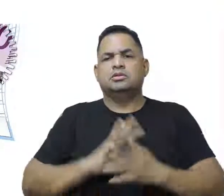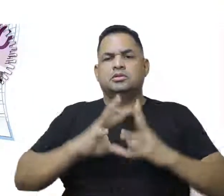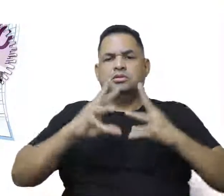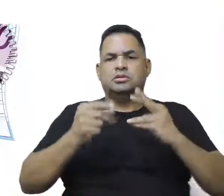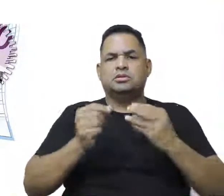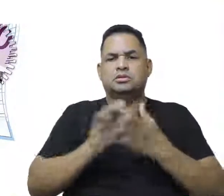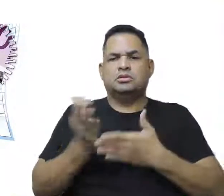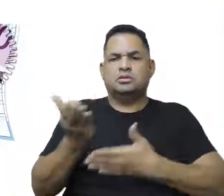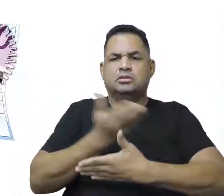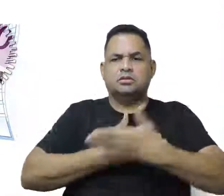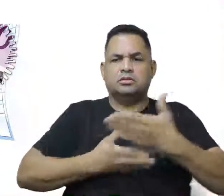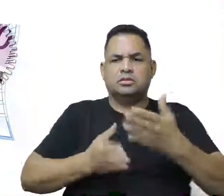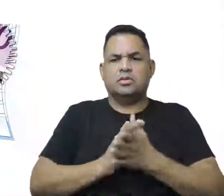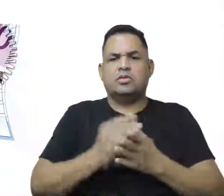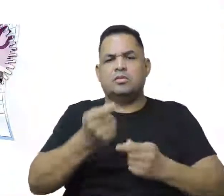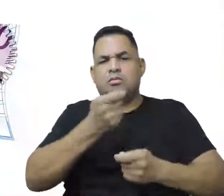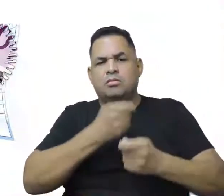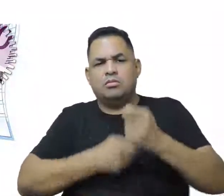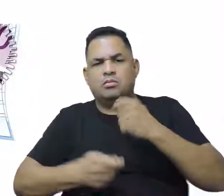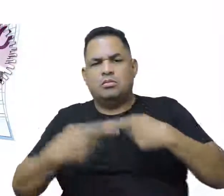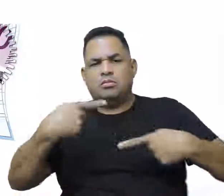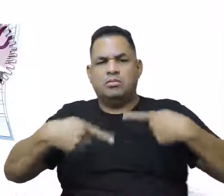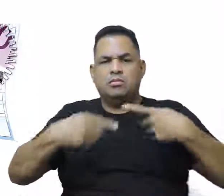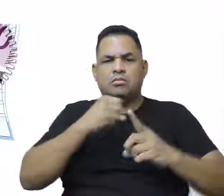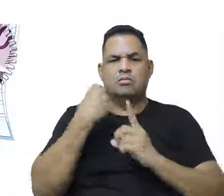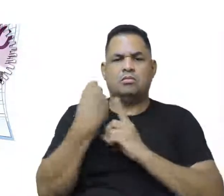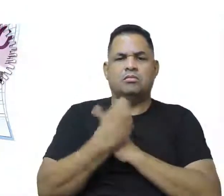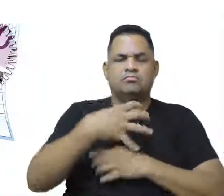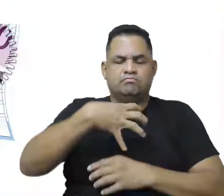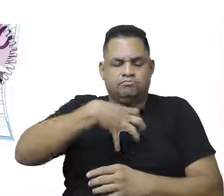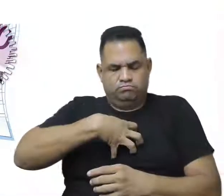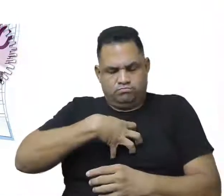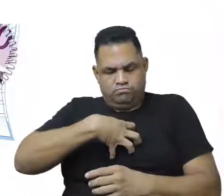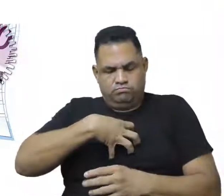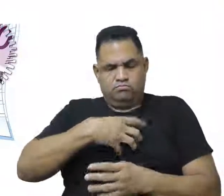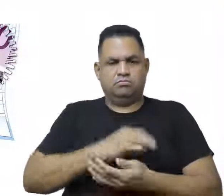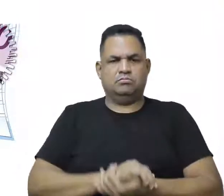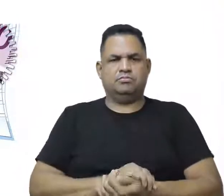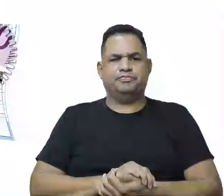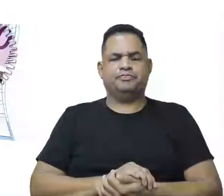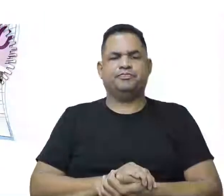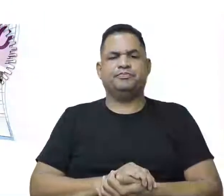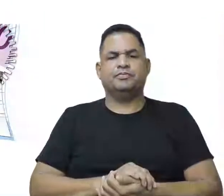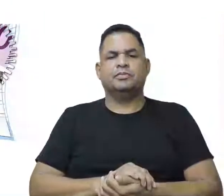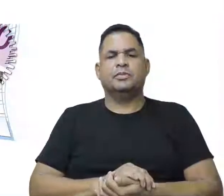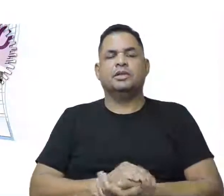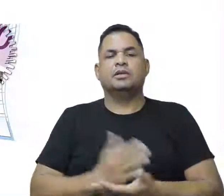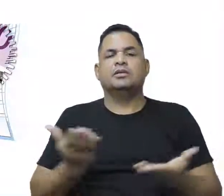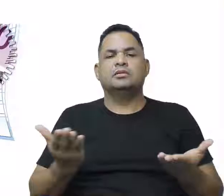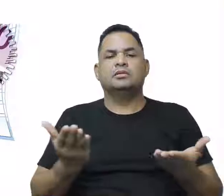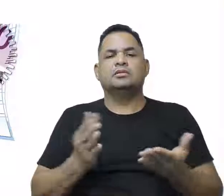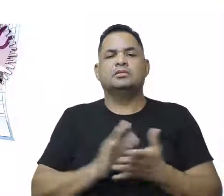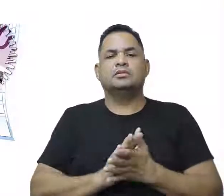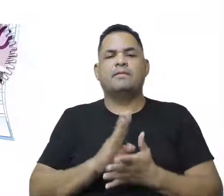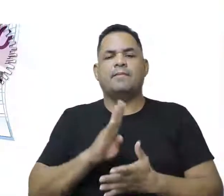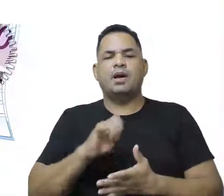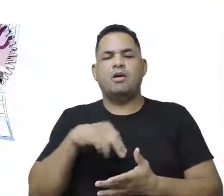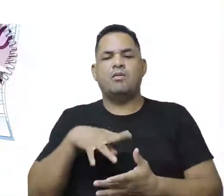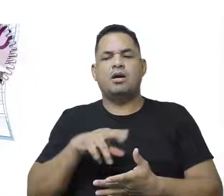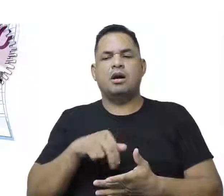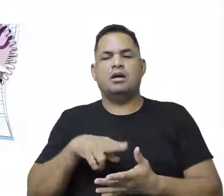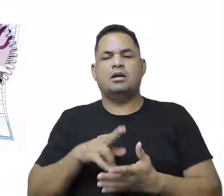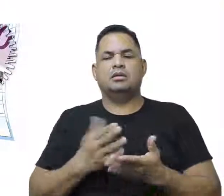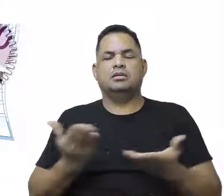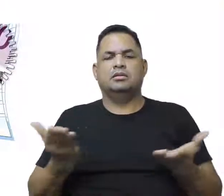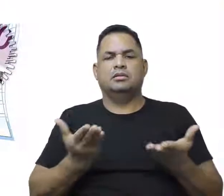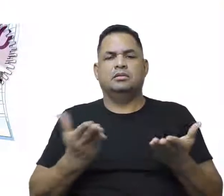nossas relações, sejam elas econômicas, políticas, sociais ou sentimentais, né? Aquilo que o Bauman falou para nós,